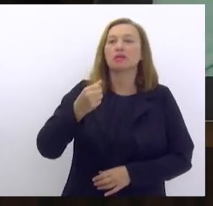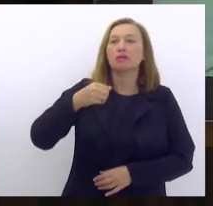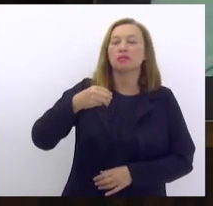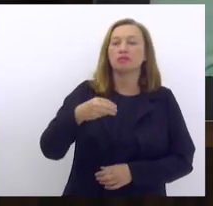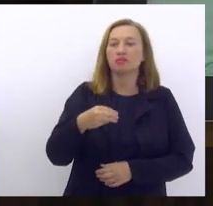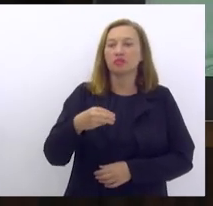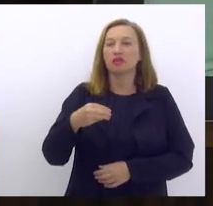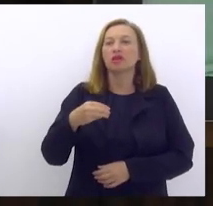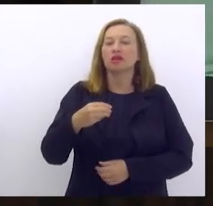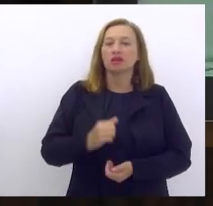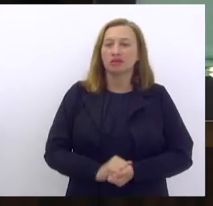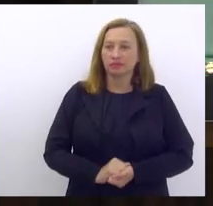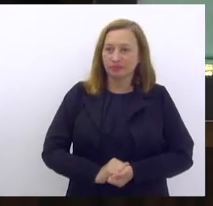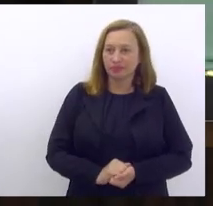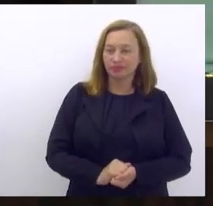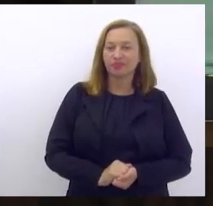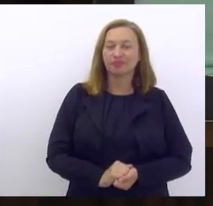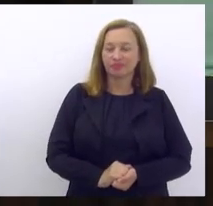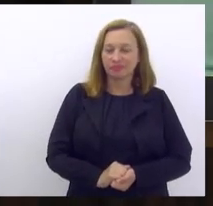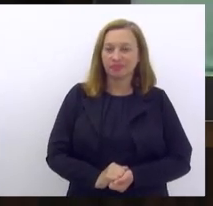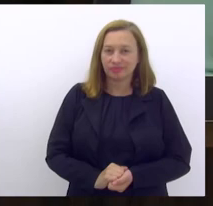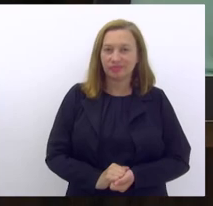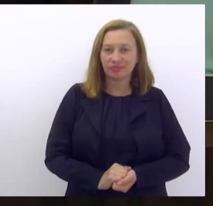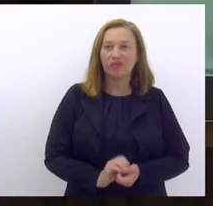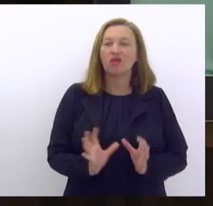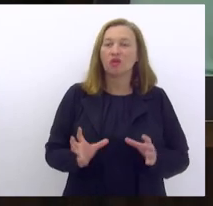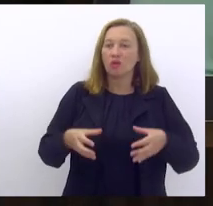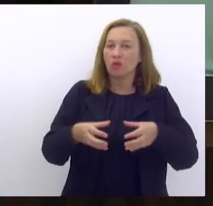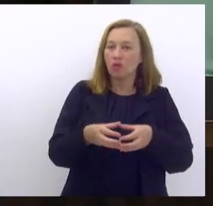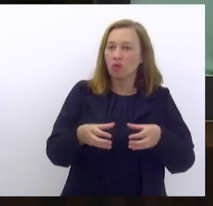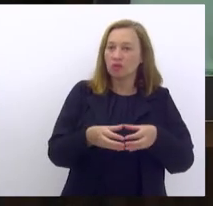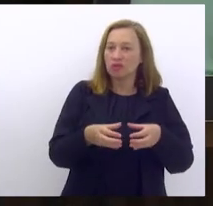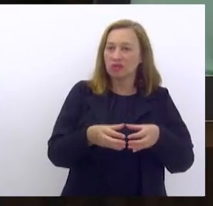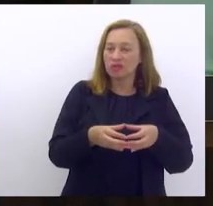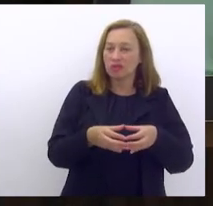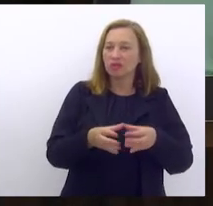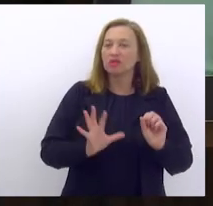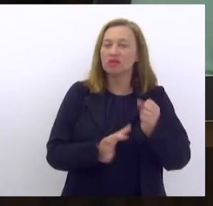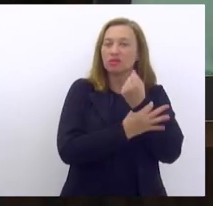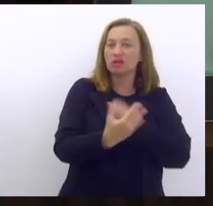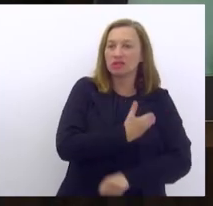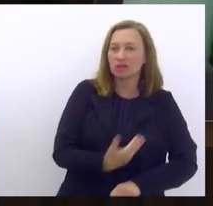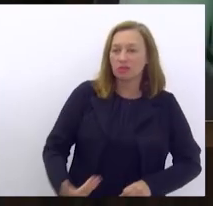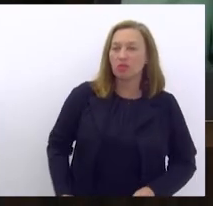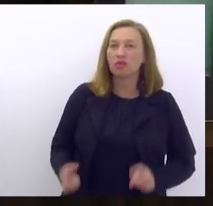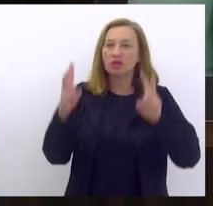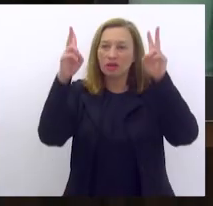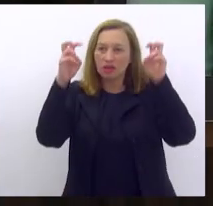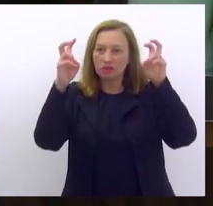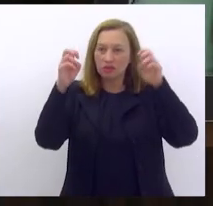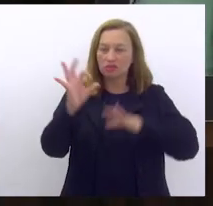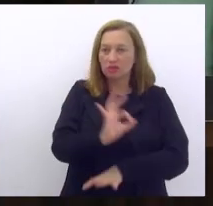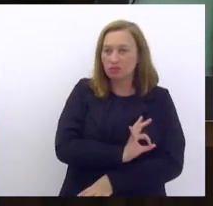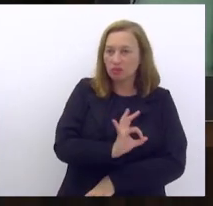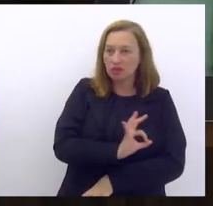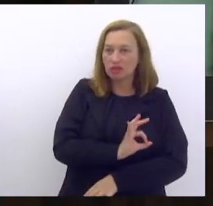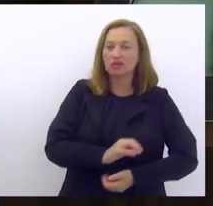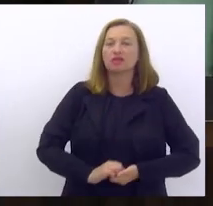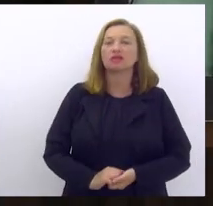Pacheco e Rodrigo Amorim, pendendo de parecer das comissões de segurança pública e assuntos de